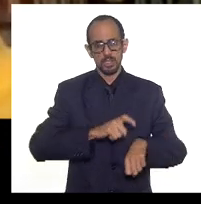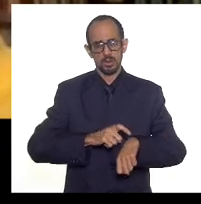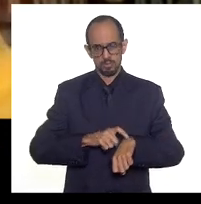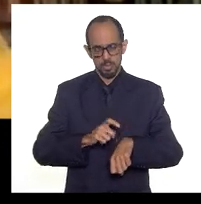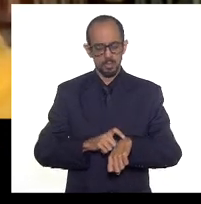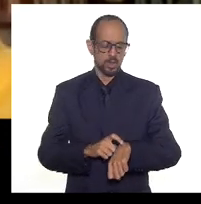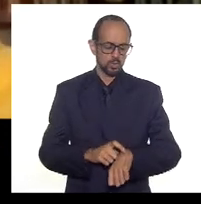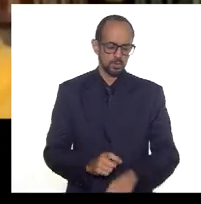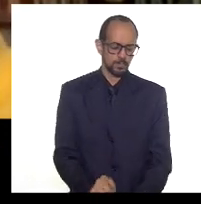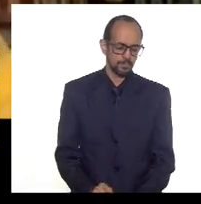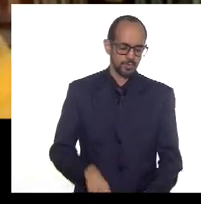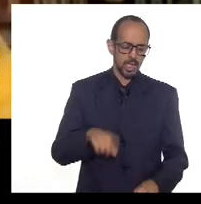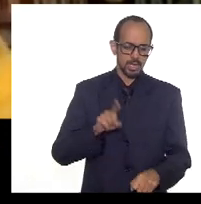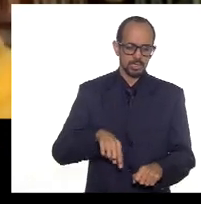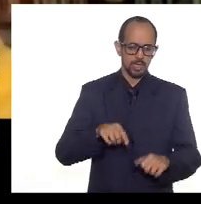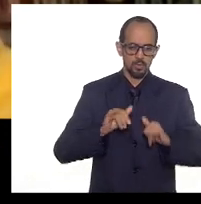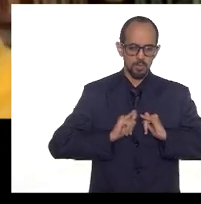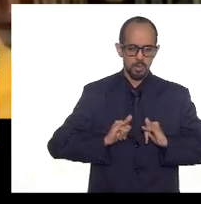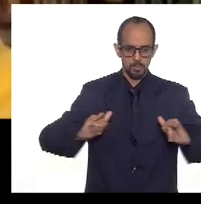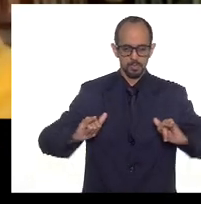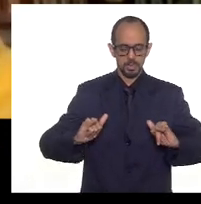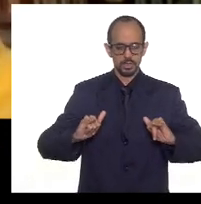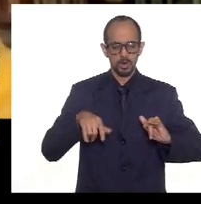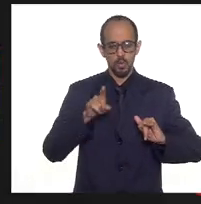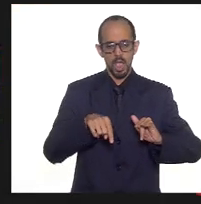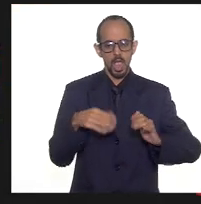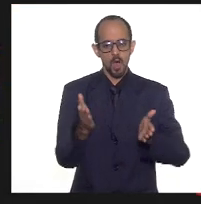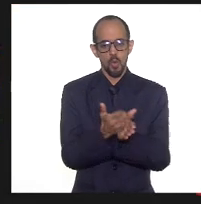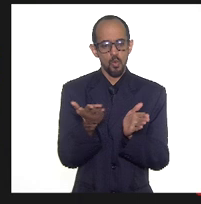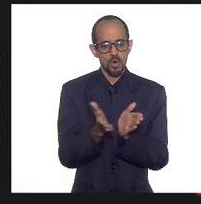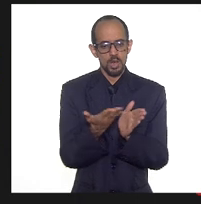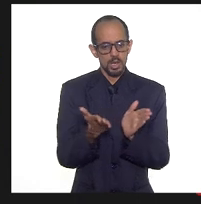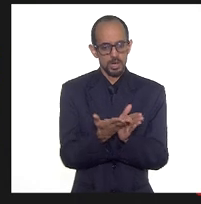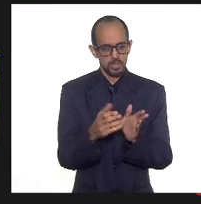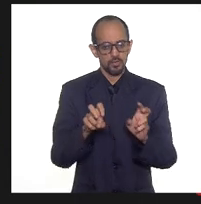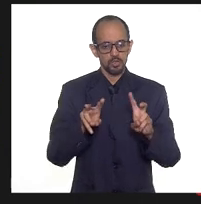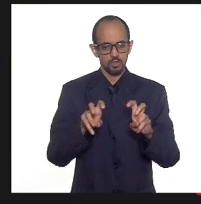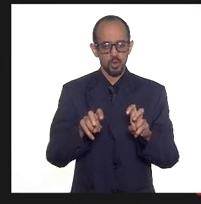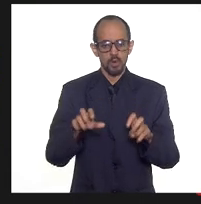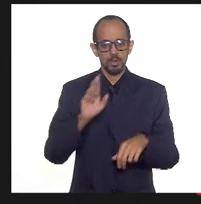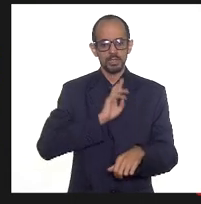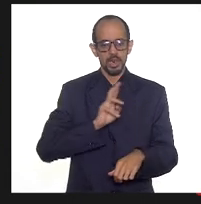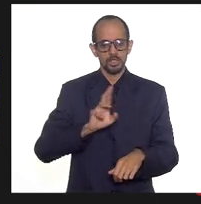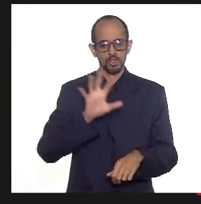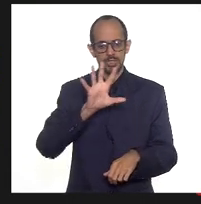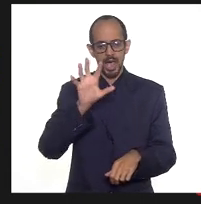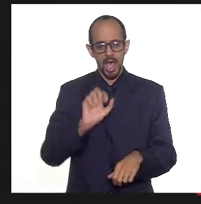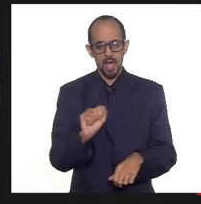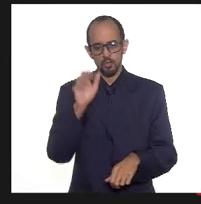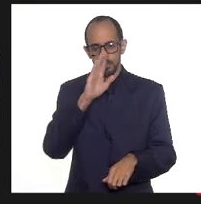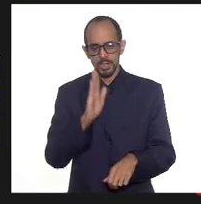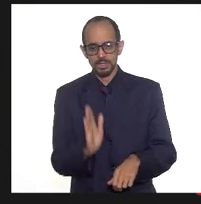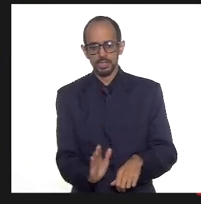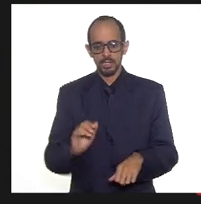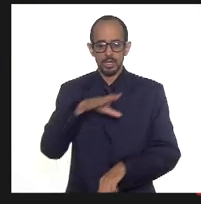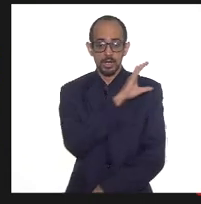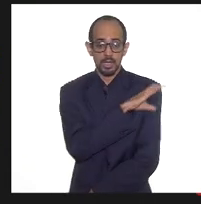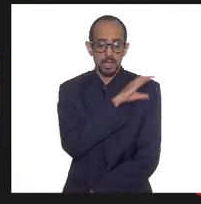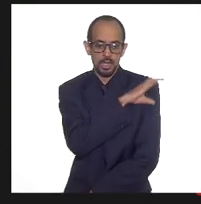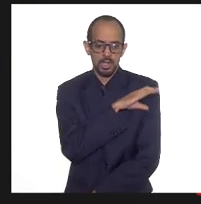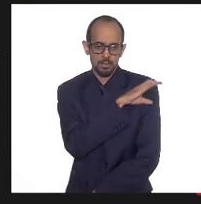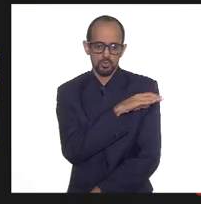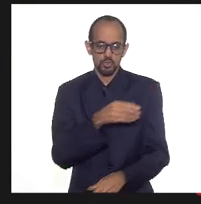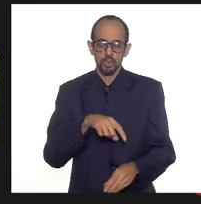Essa foi a publicação, é um catálogo, as religiões afro-brasileiras em Campos Goytacazes, que nós